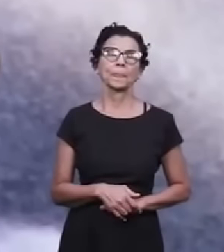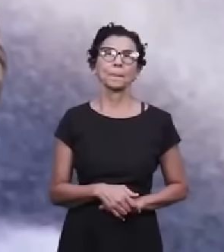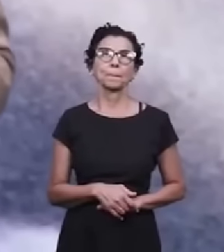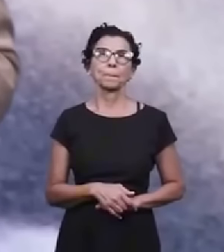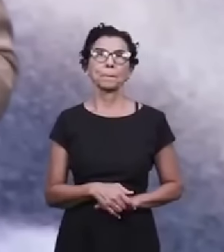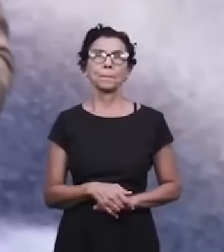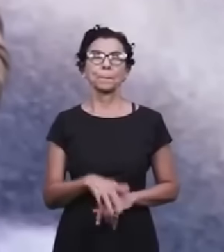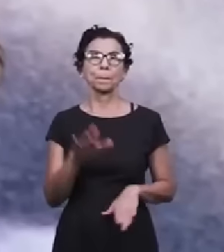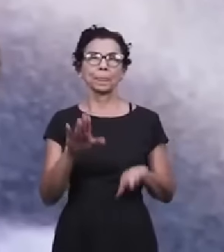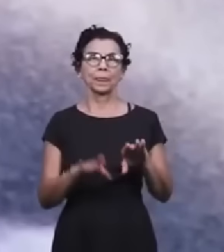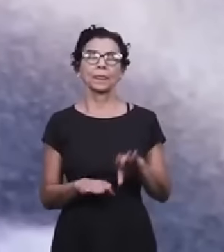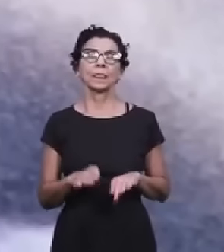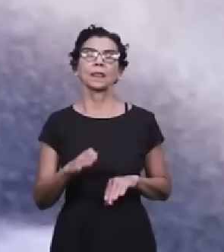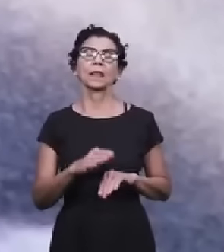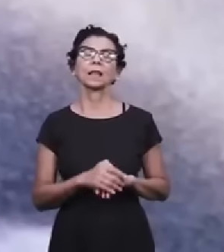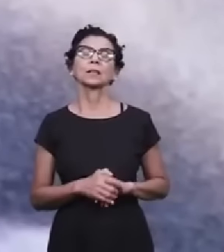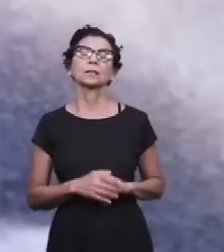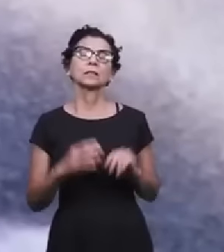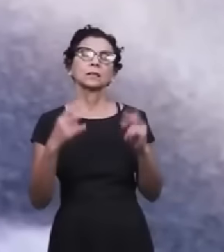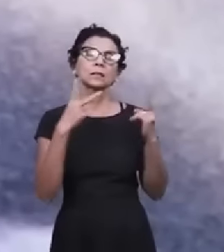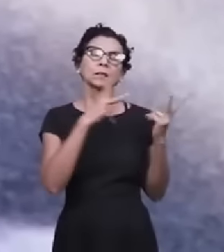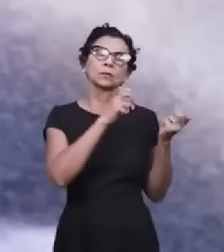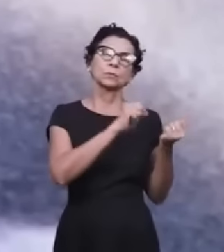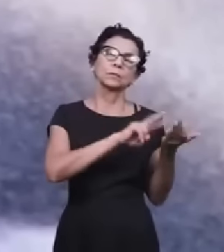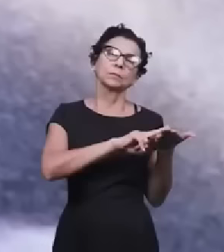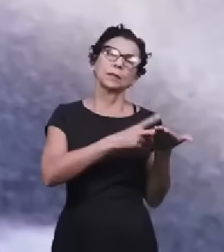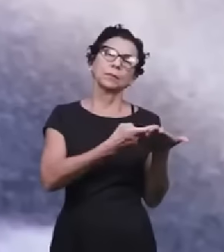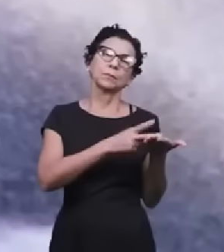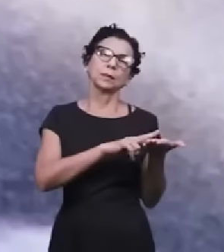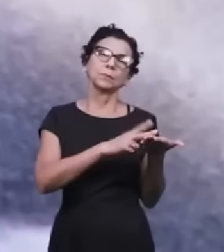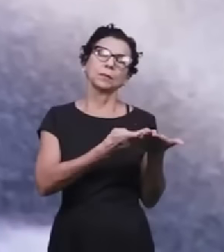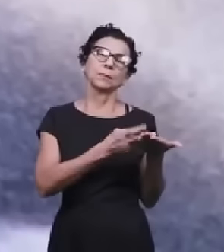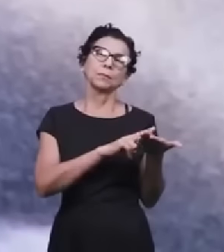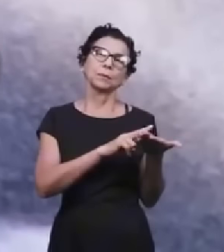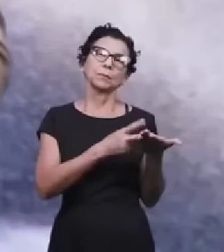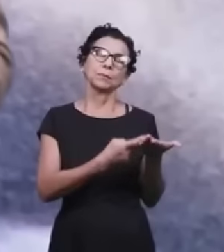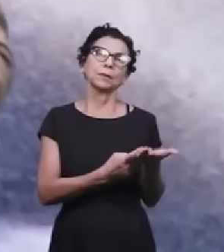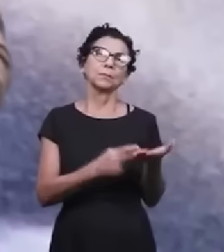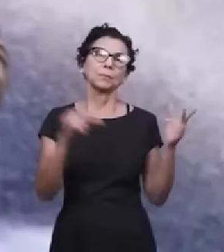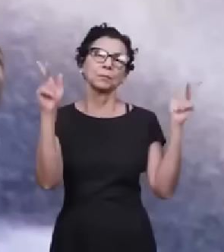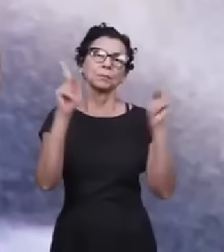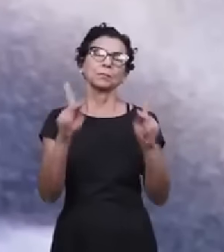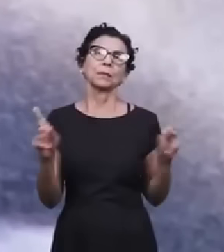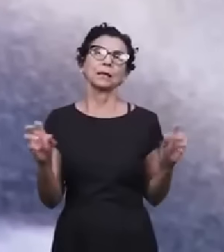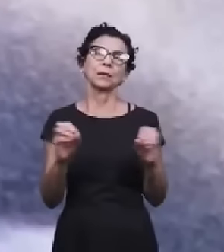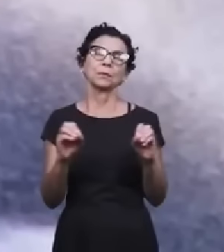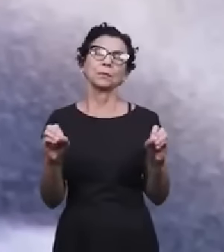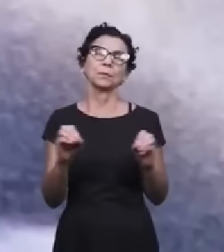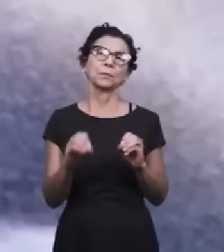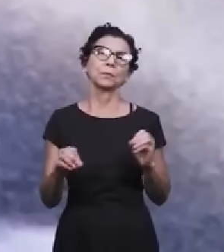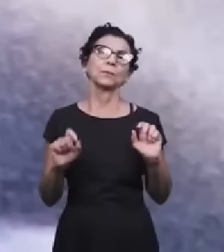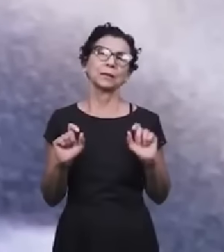roubam o sono, que tira a paz, é a culpa,